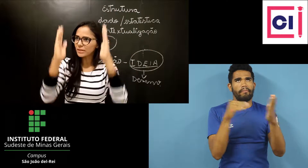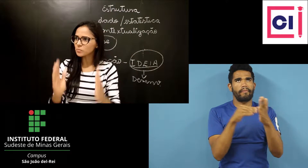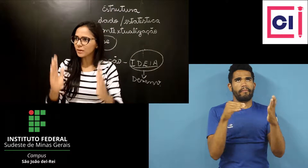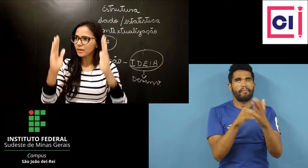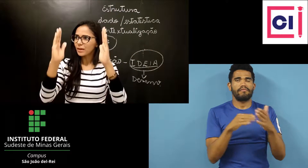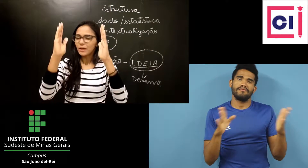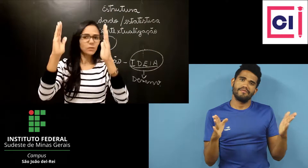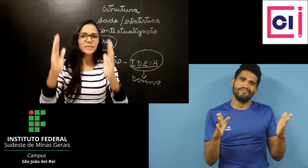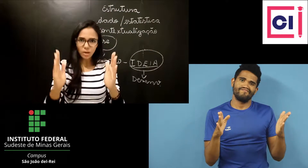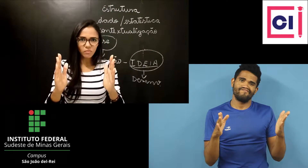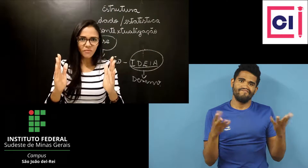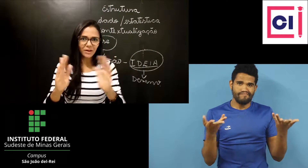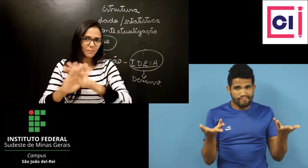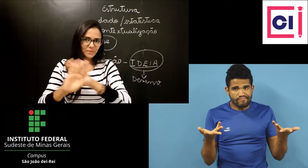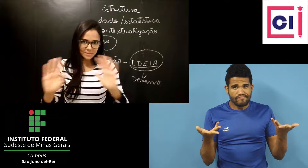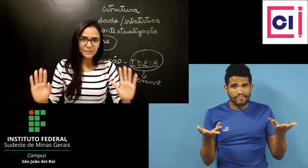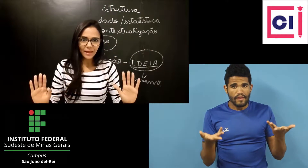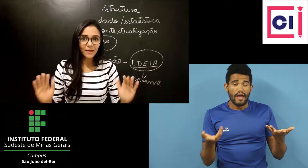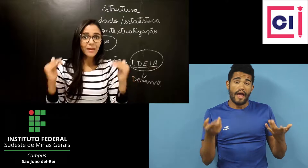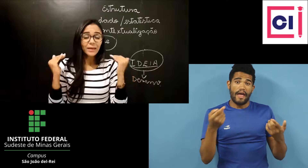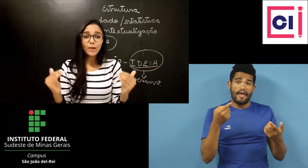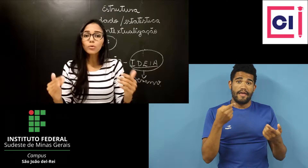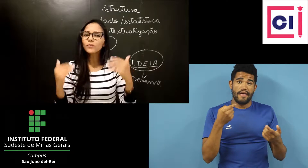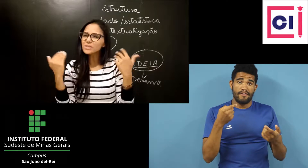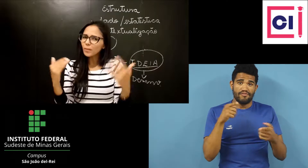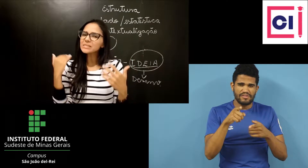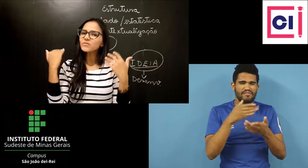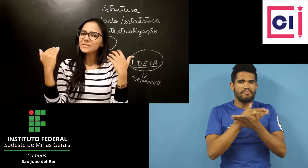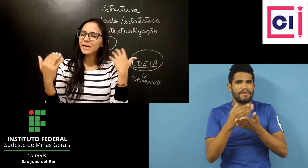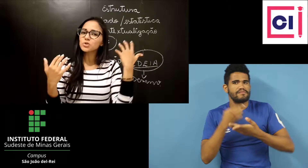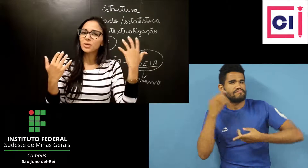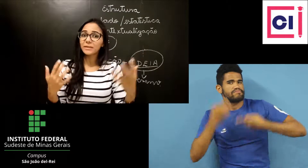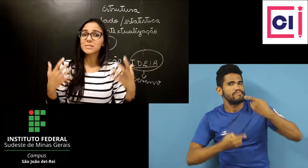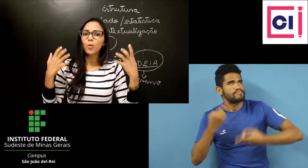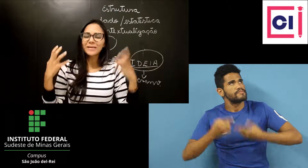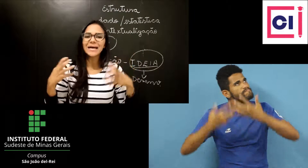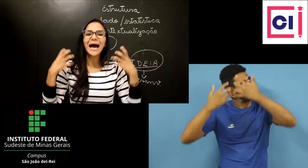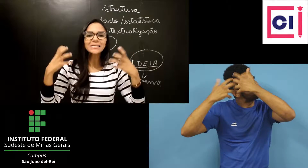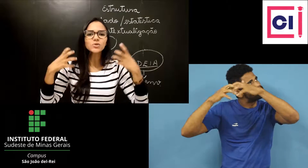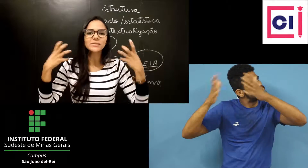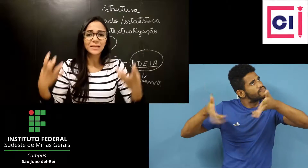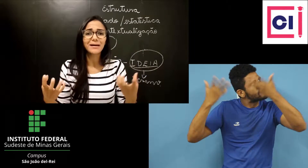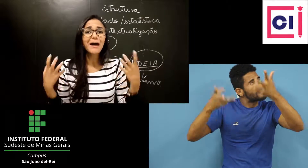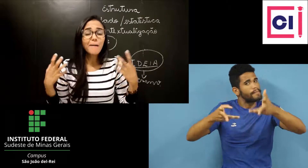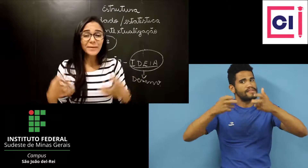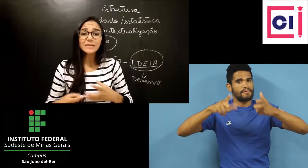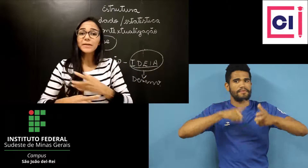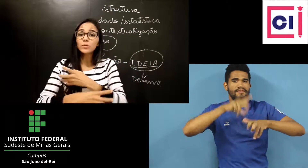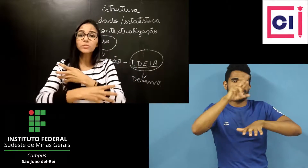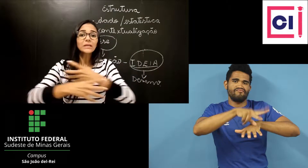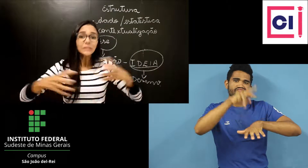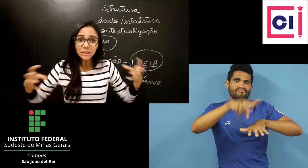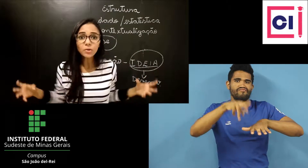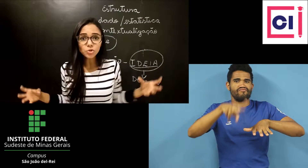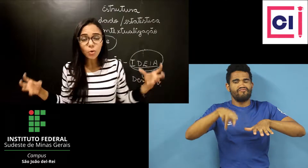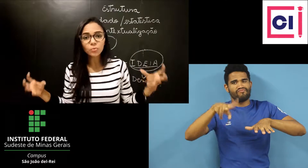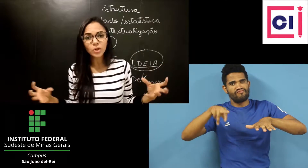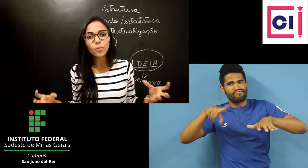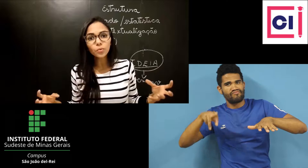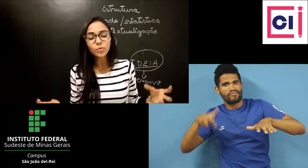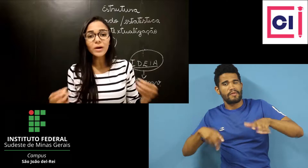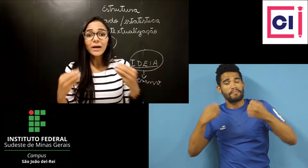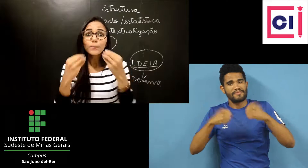eu vou falar só nisso, porque eu nem sei o que eu vou falar, né? E aí quando você começa a se fazer questionamentos e começa a raciocinar, percebe que tem um tantão